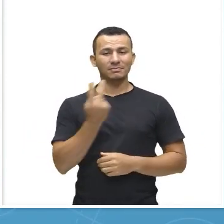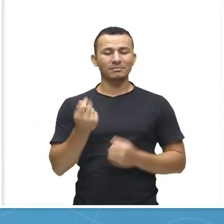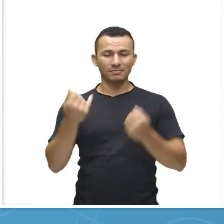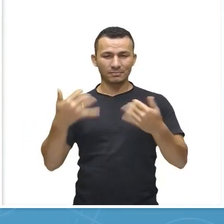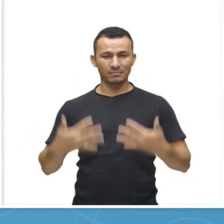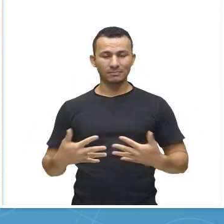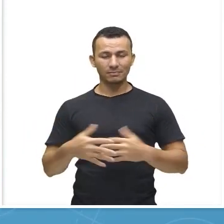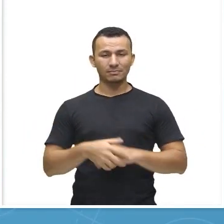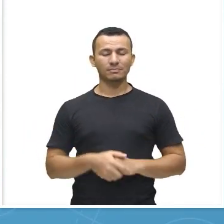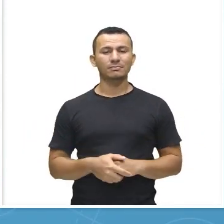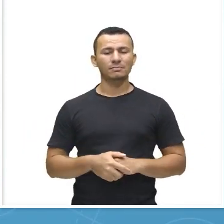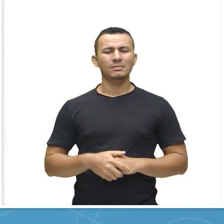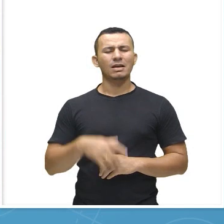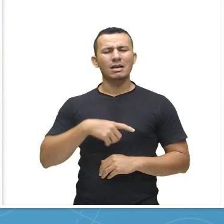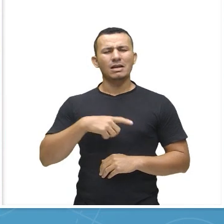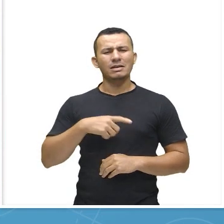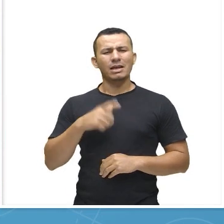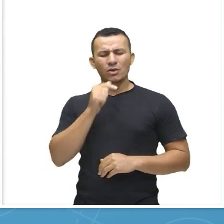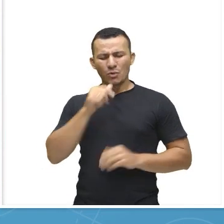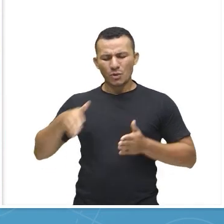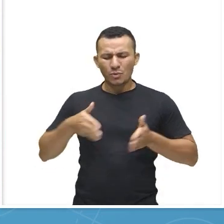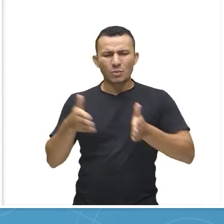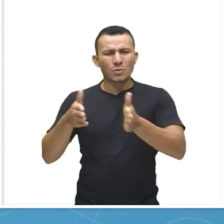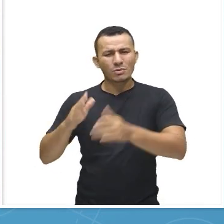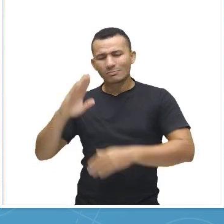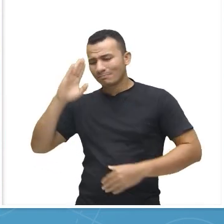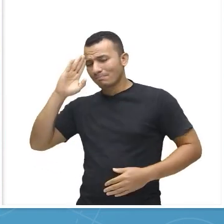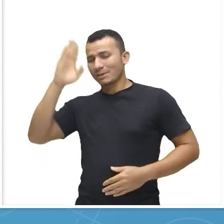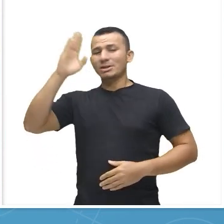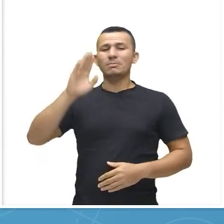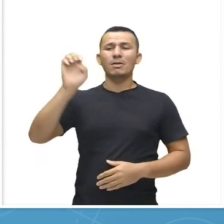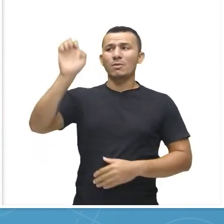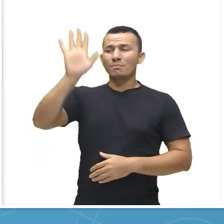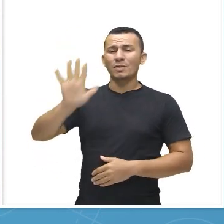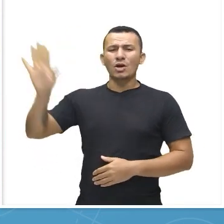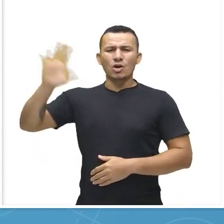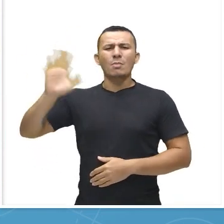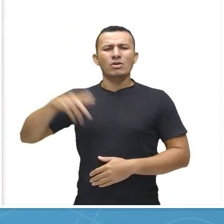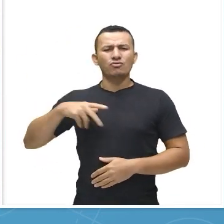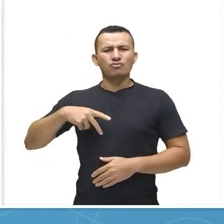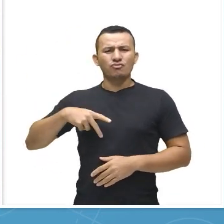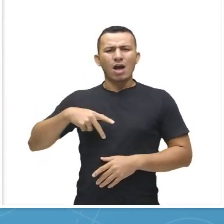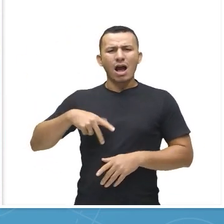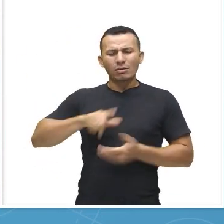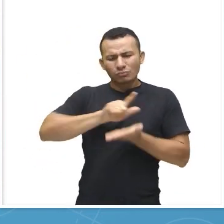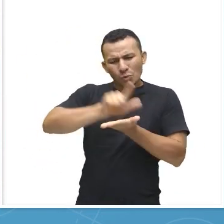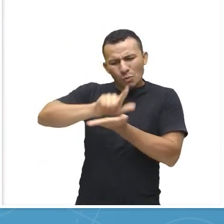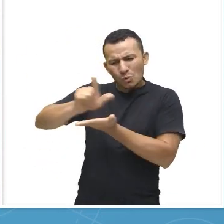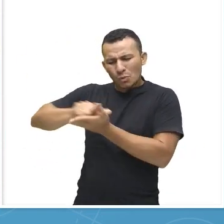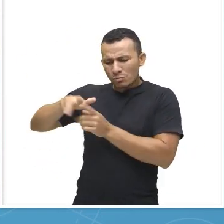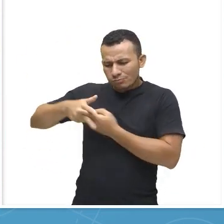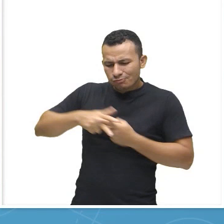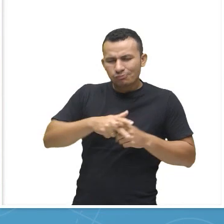É a via fluvial mais importante da Europa, foi retificado e corrigido pelos seus trechos